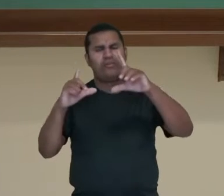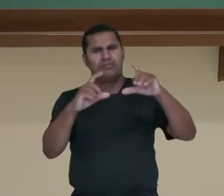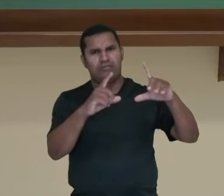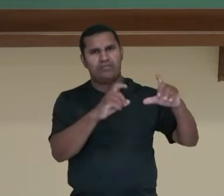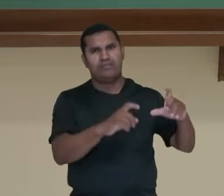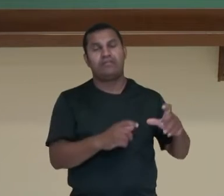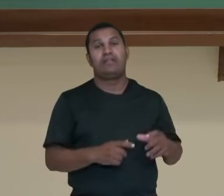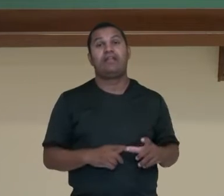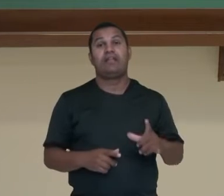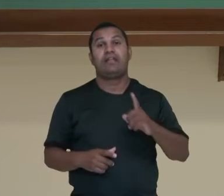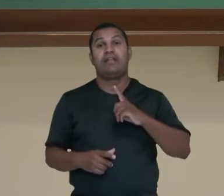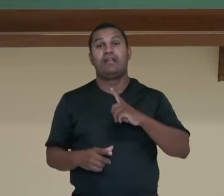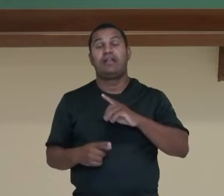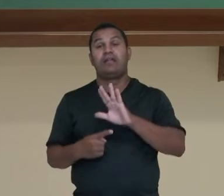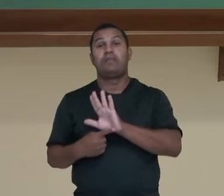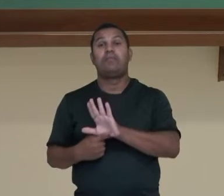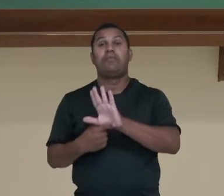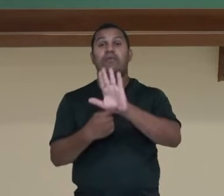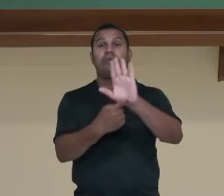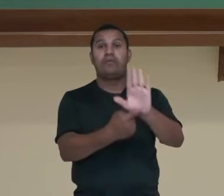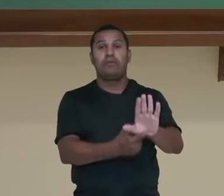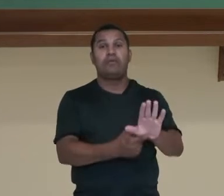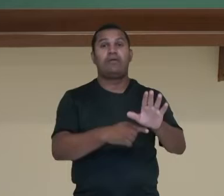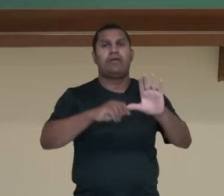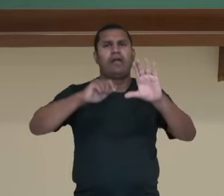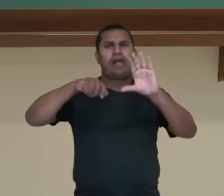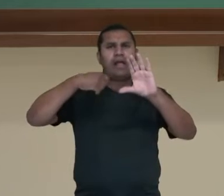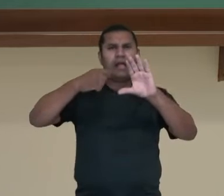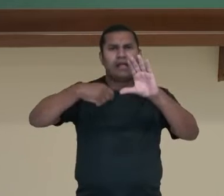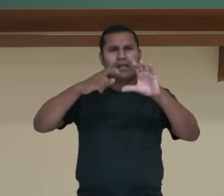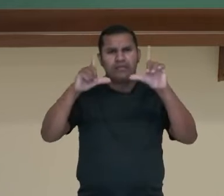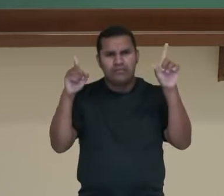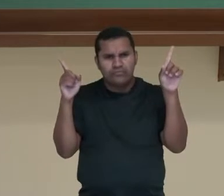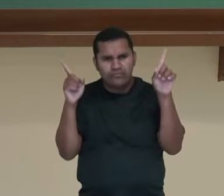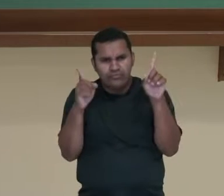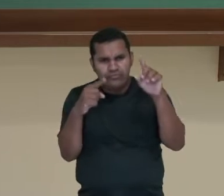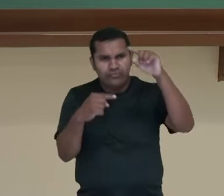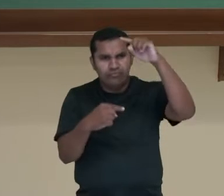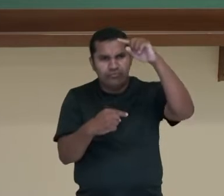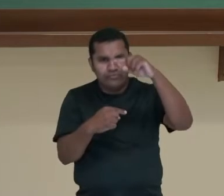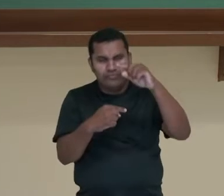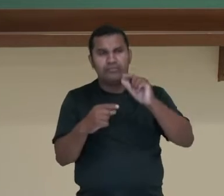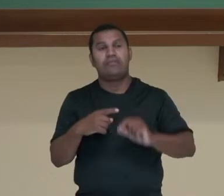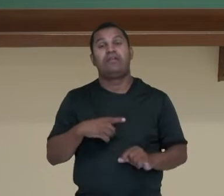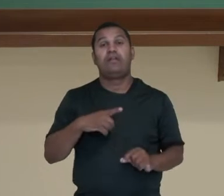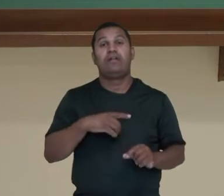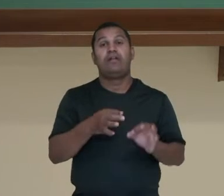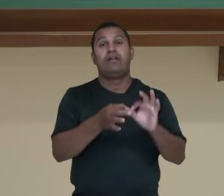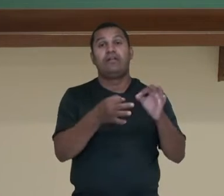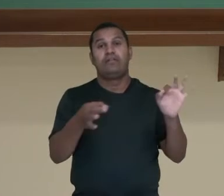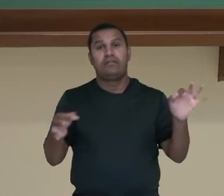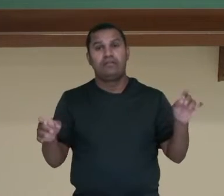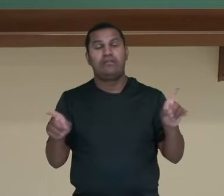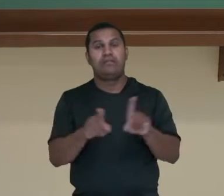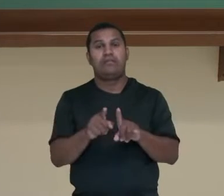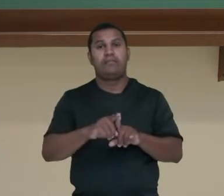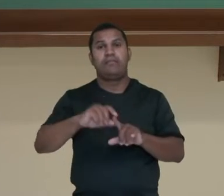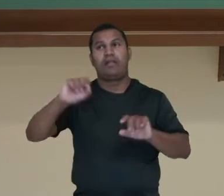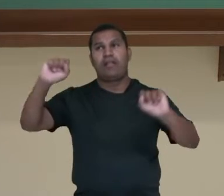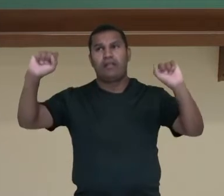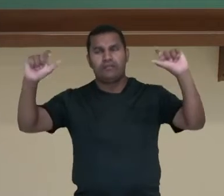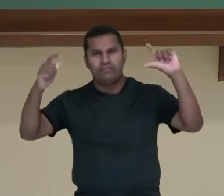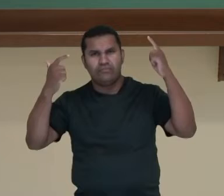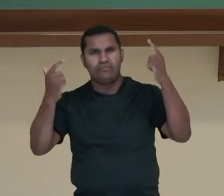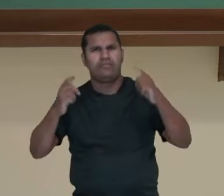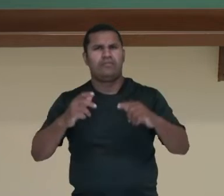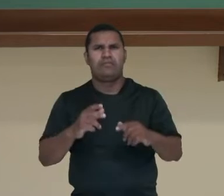filme, que ele foi gravado com câmera de não sei quantos milímetros, que a luz era não sei o quê, eu não